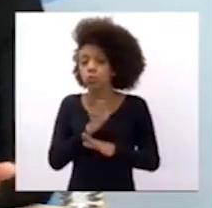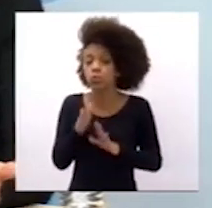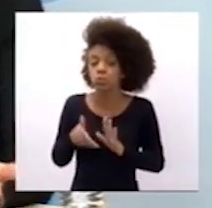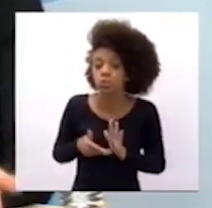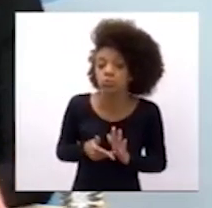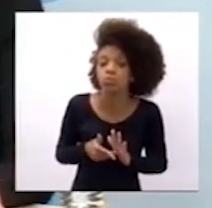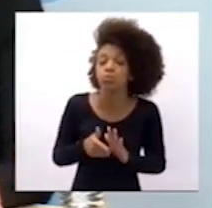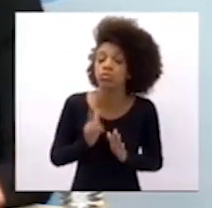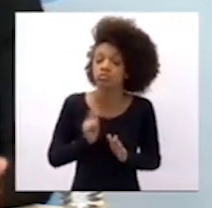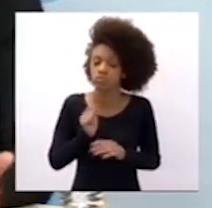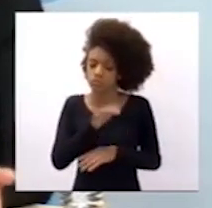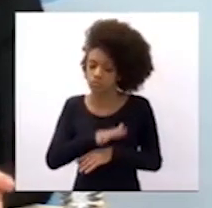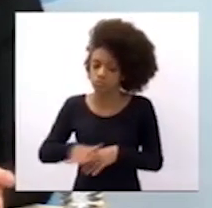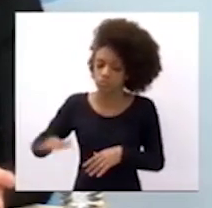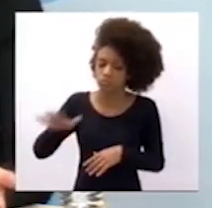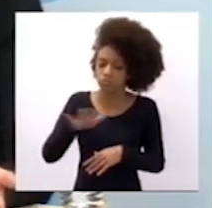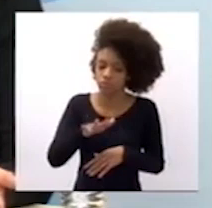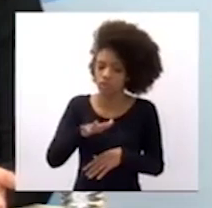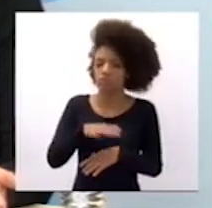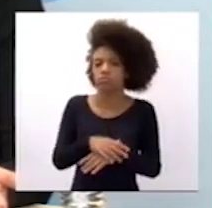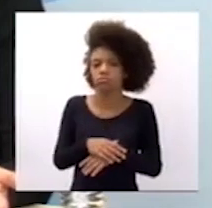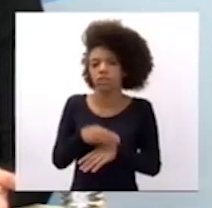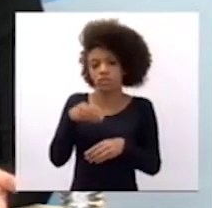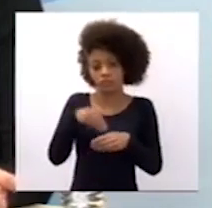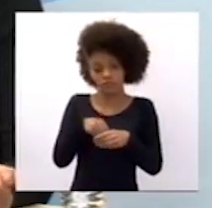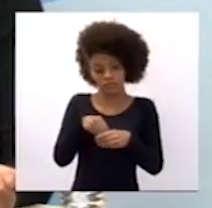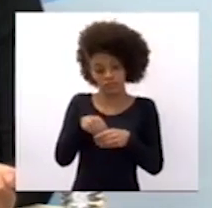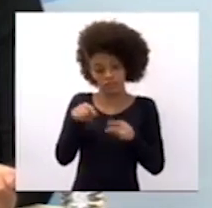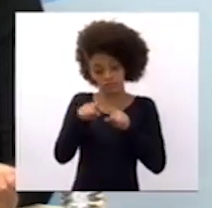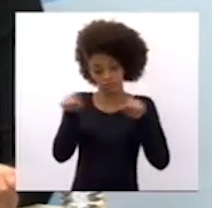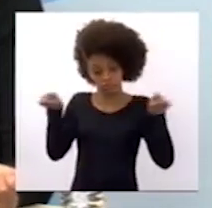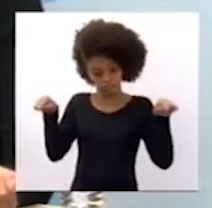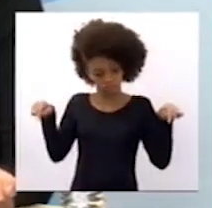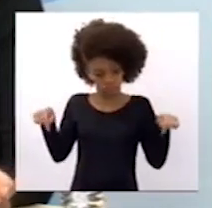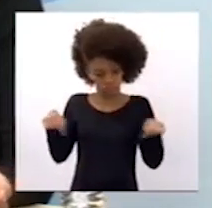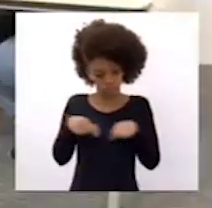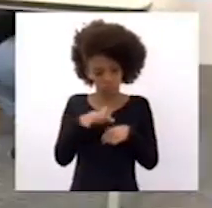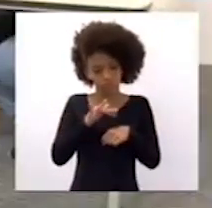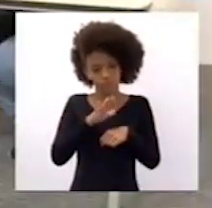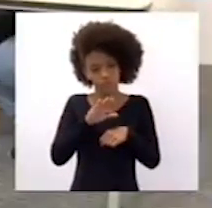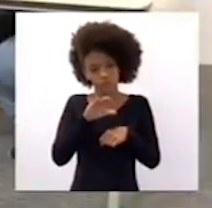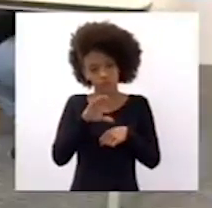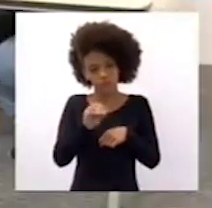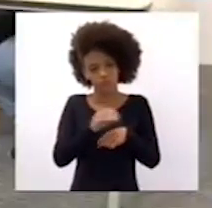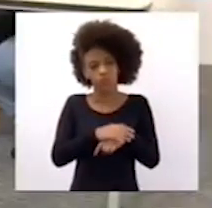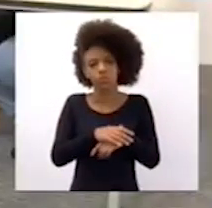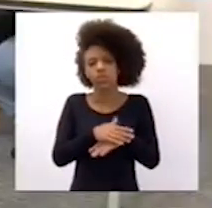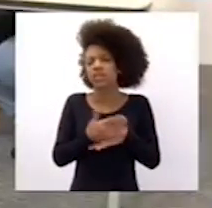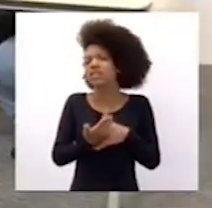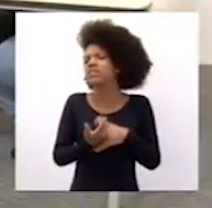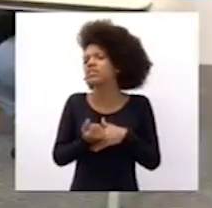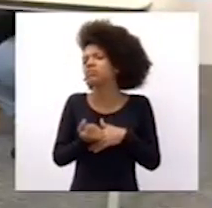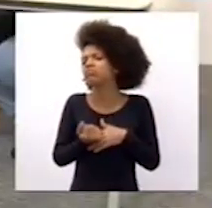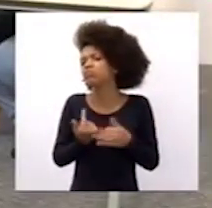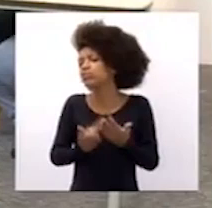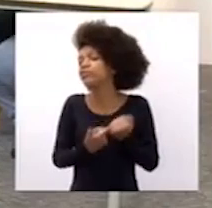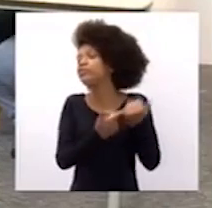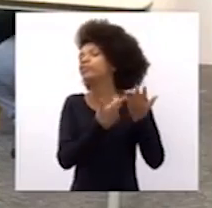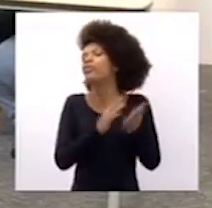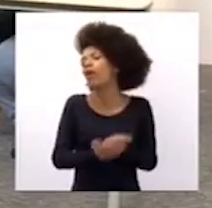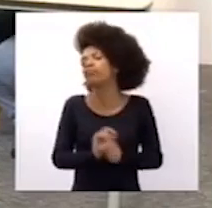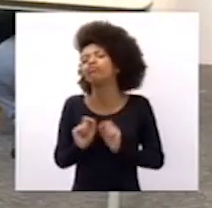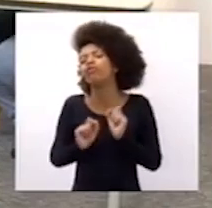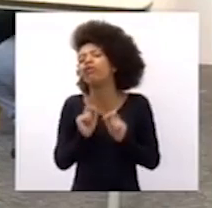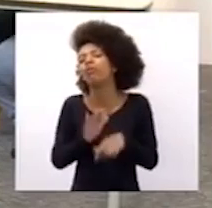espaço físico, né, cabe aí dentro da dimensão física. E no ambiente virtual? A gente pode falar